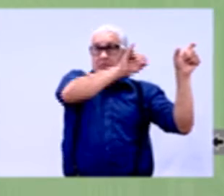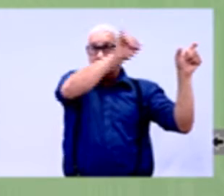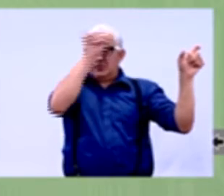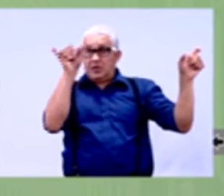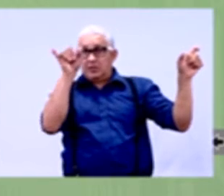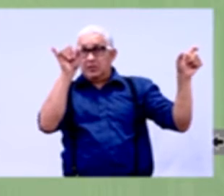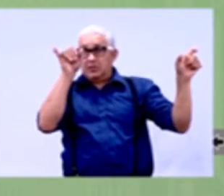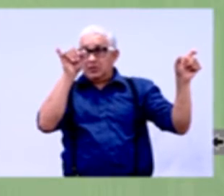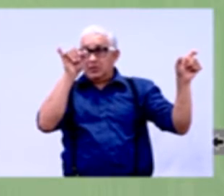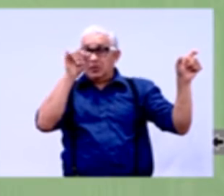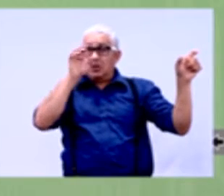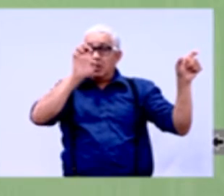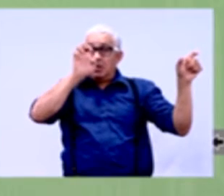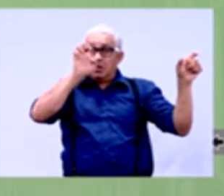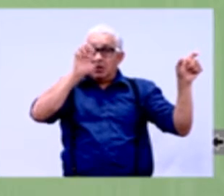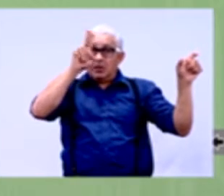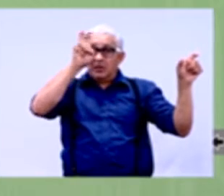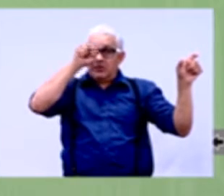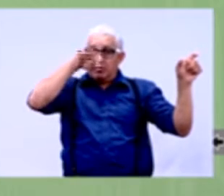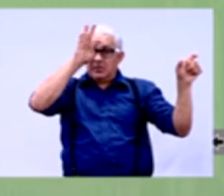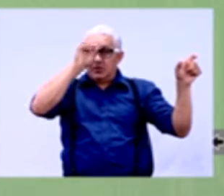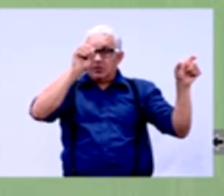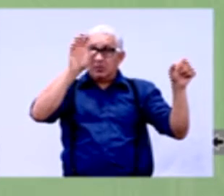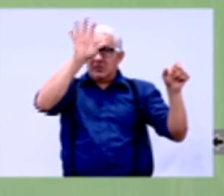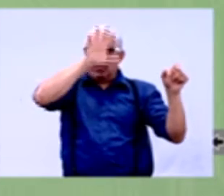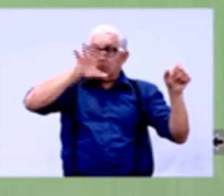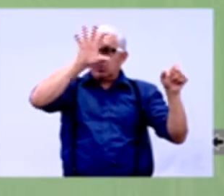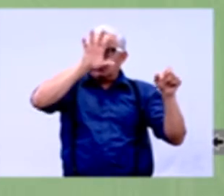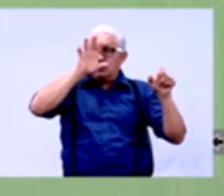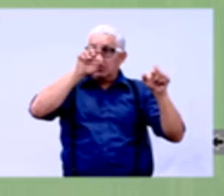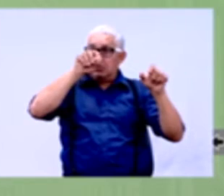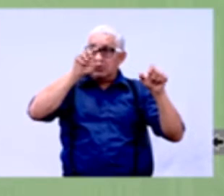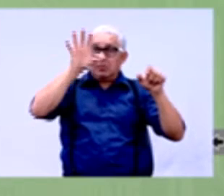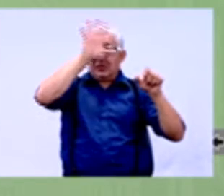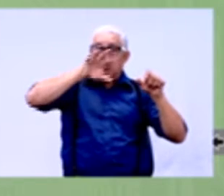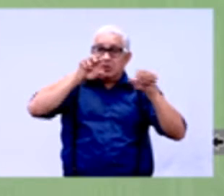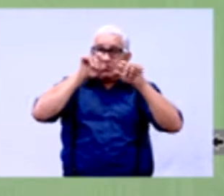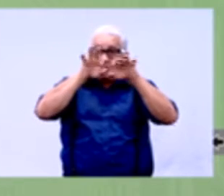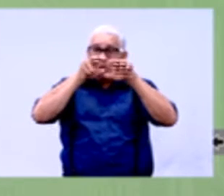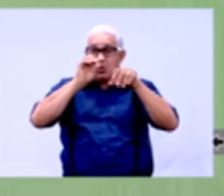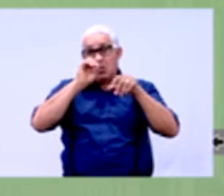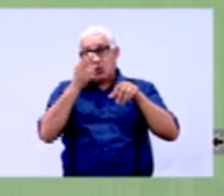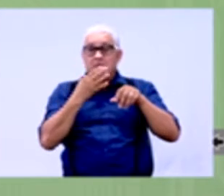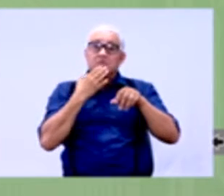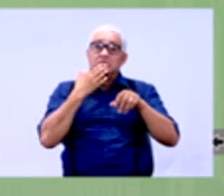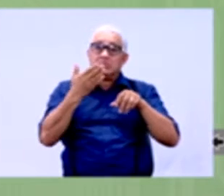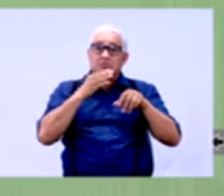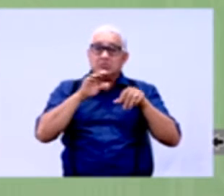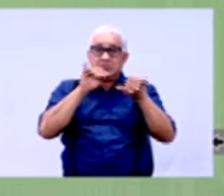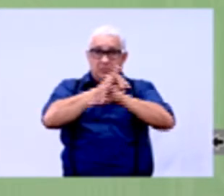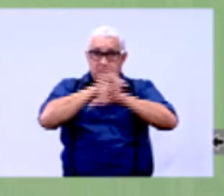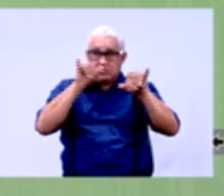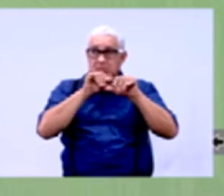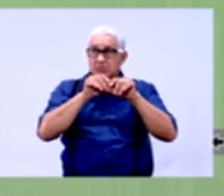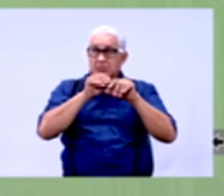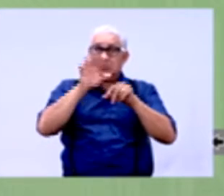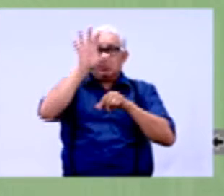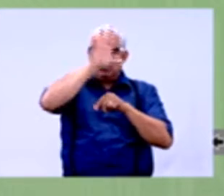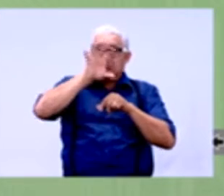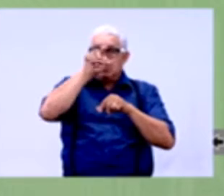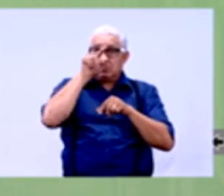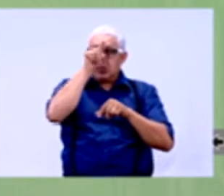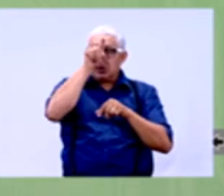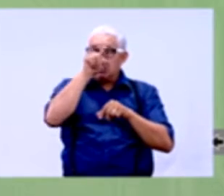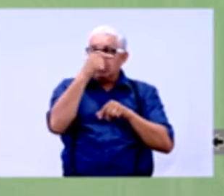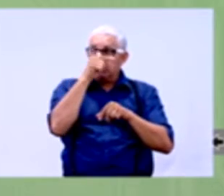evento, ou seja, aqui vai ser digitado alguma coisa ou solicitada alguma informação. Então, neste momento,